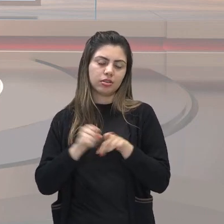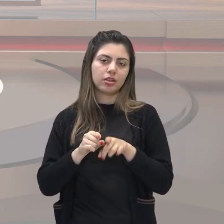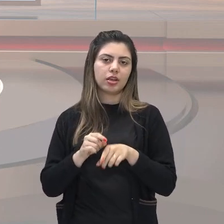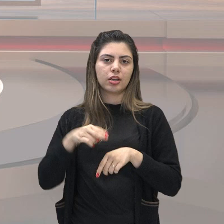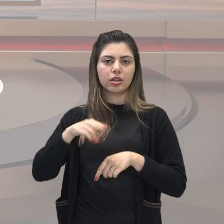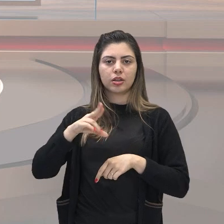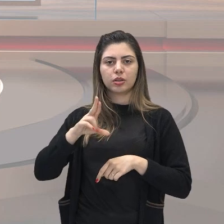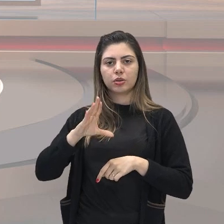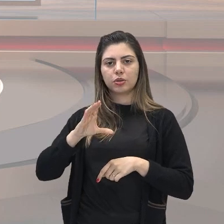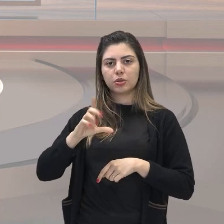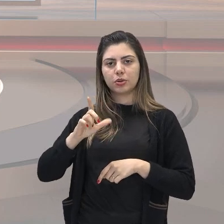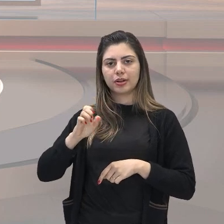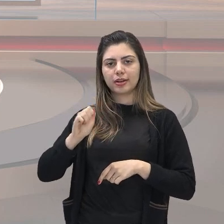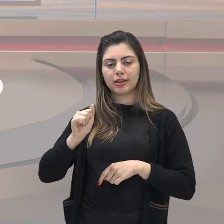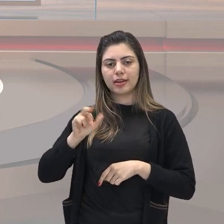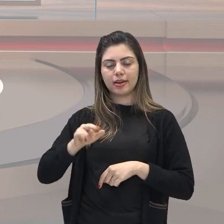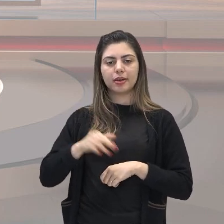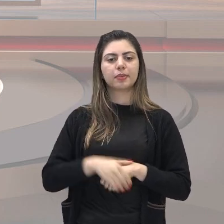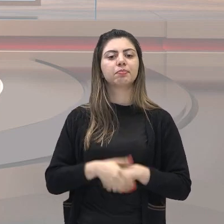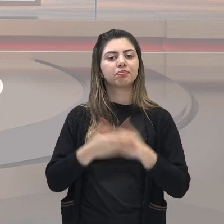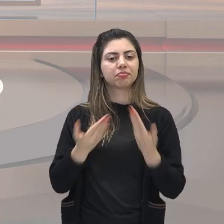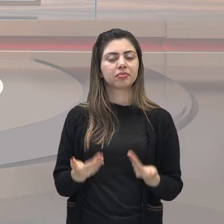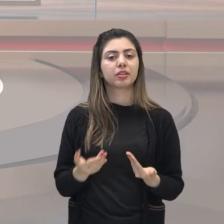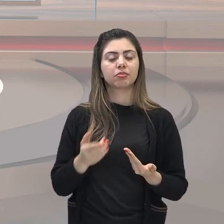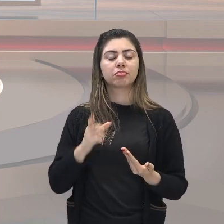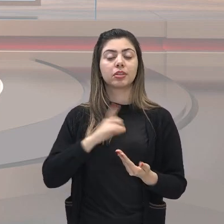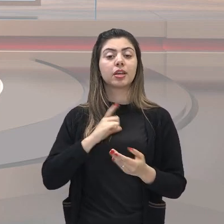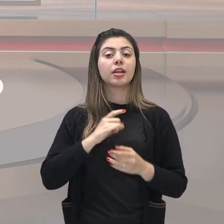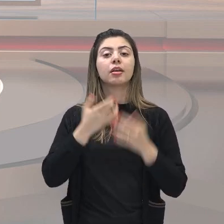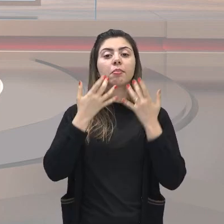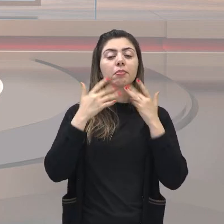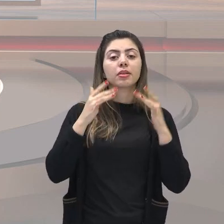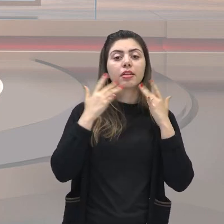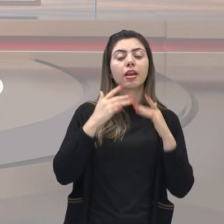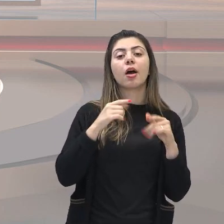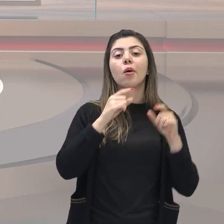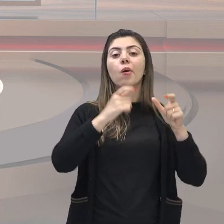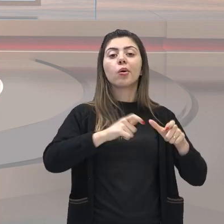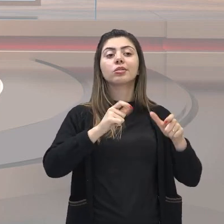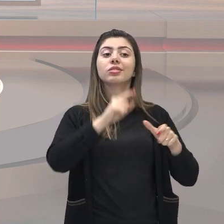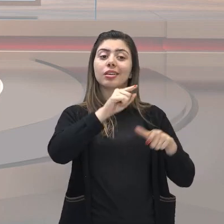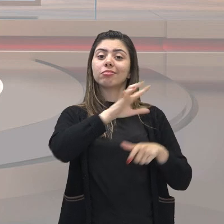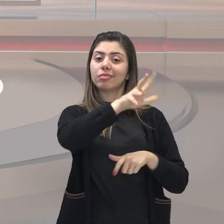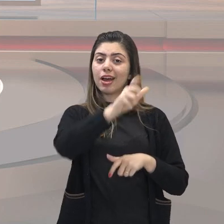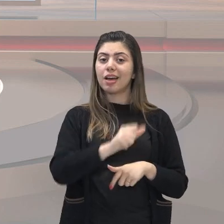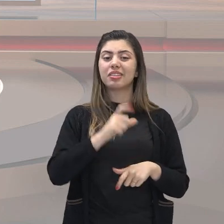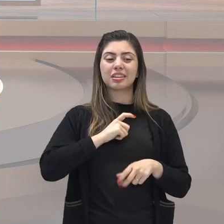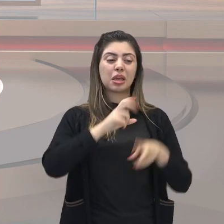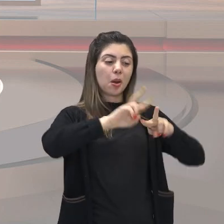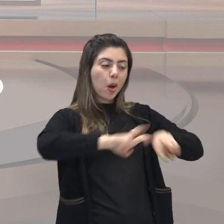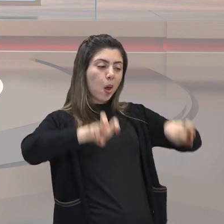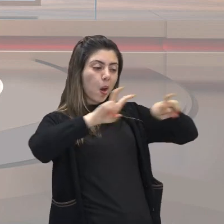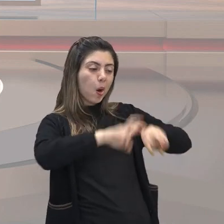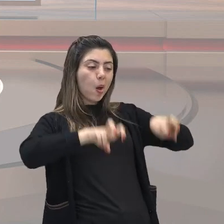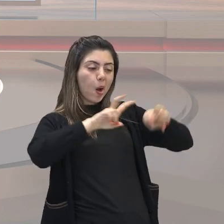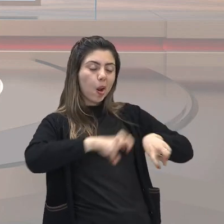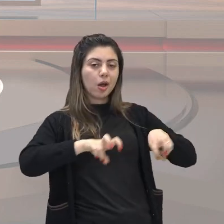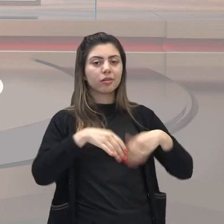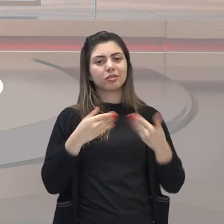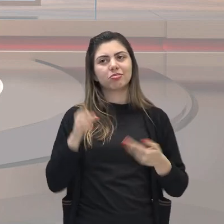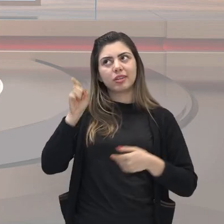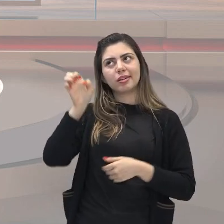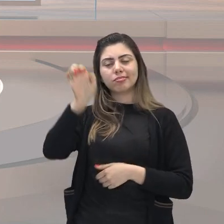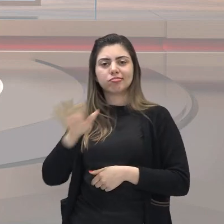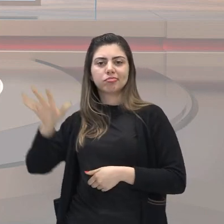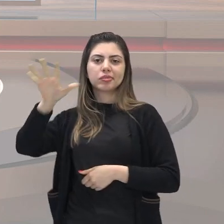nuclear, tá bom? Então, grande parte desses minerais vem de onde? Da África. Então, ainda hoje, muitas nações